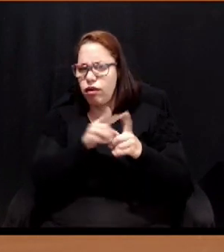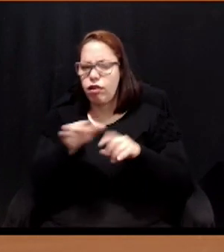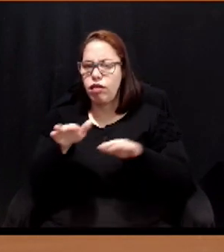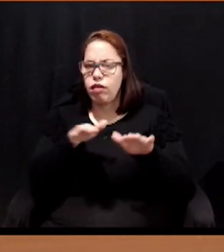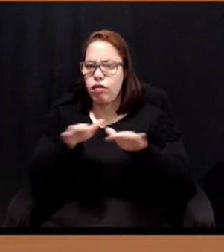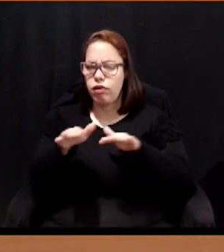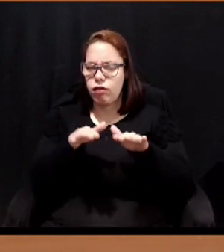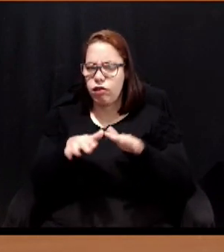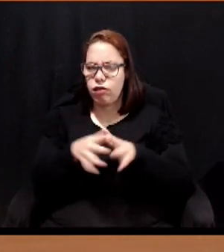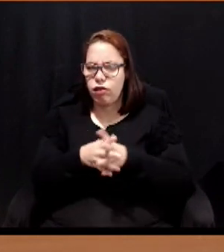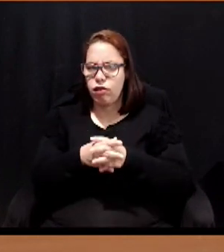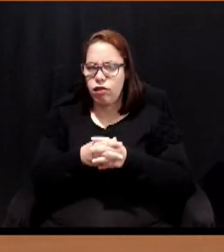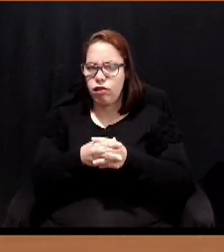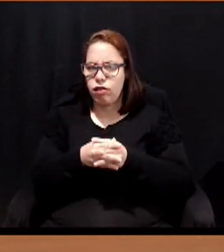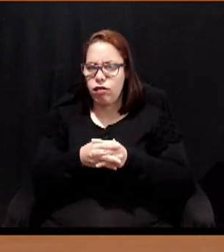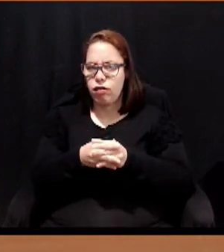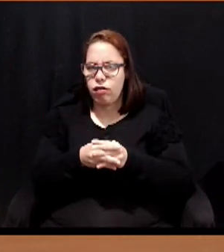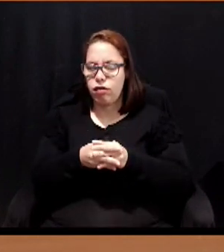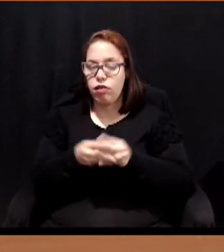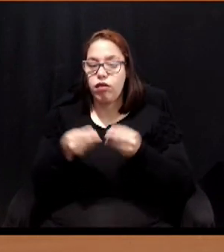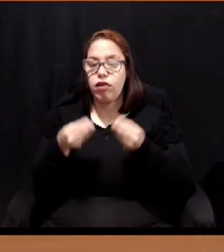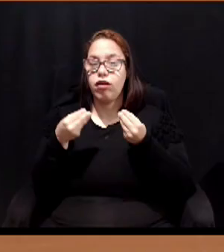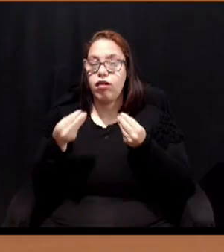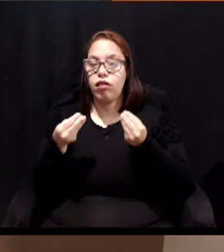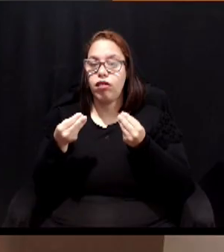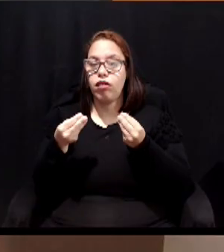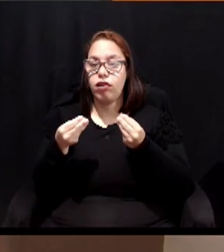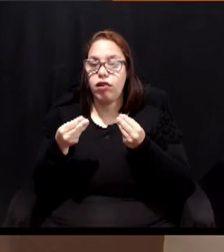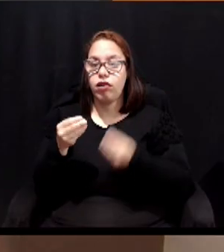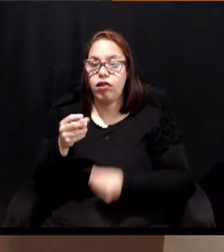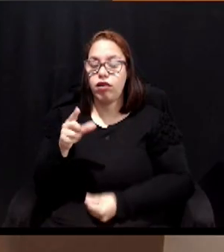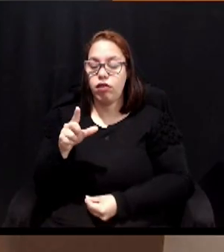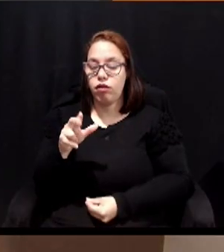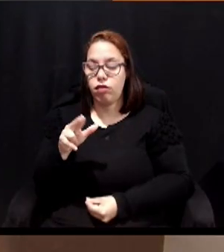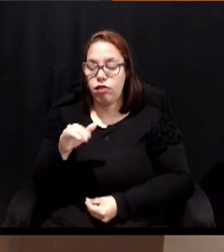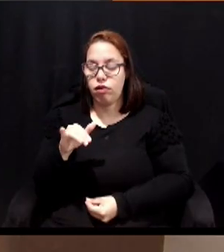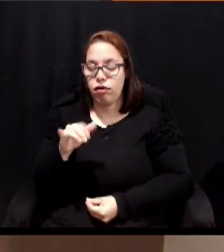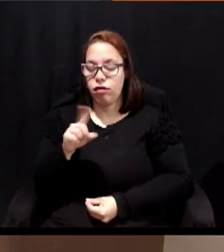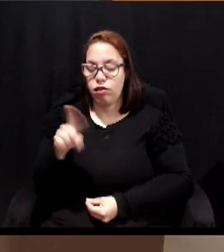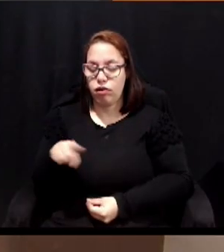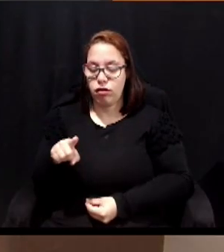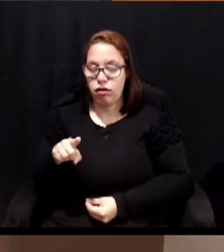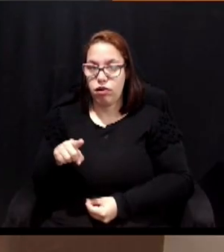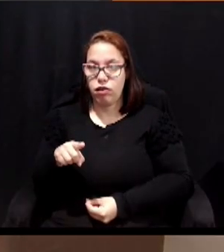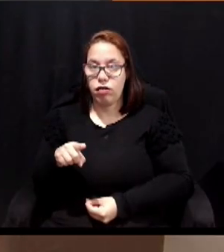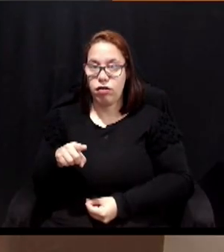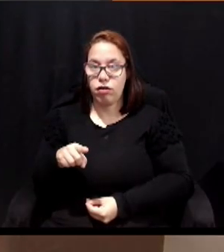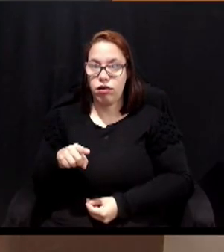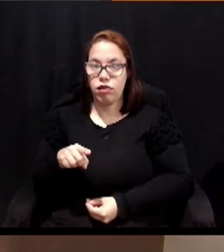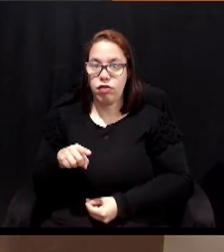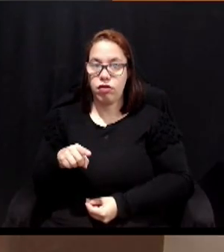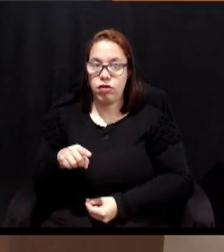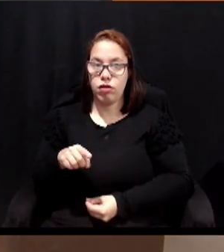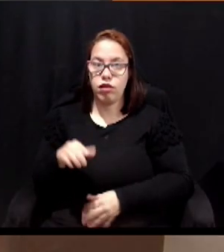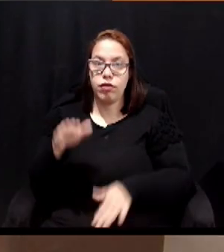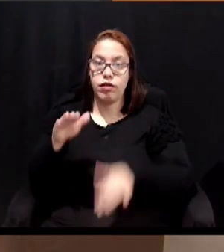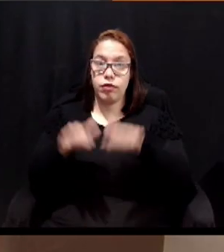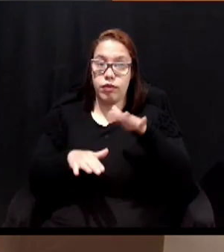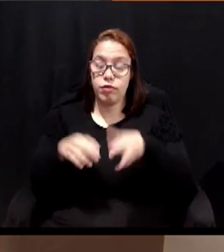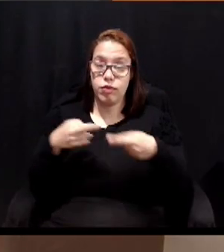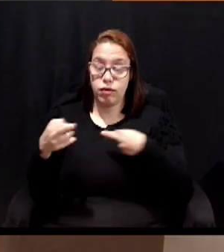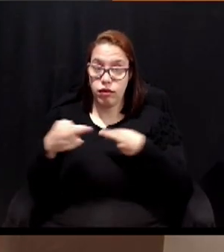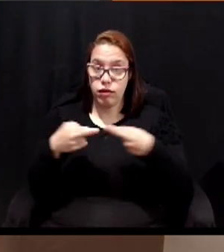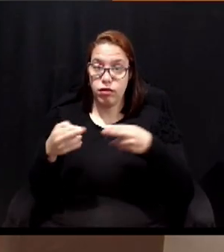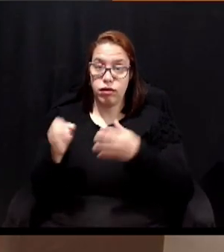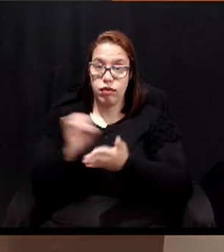como a gente estava falando e como o Luiz lembrou, nesse momento que a gente está com uma instabilidade nas relações internacionais, acho que é fundamental